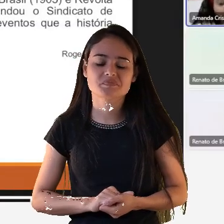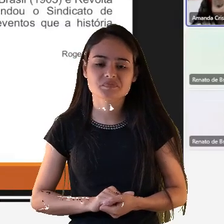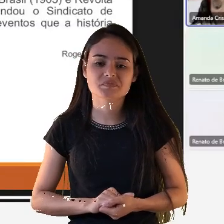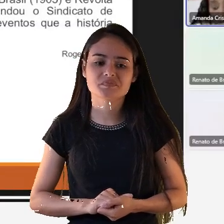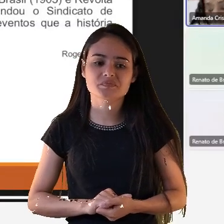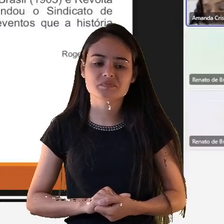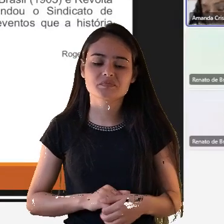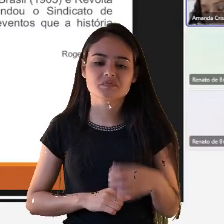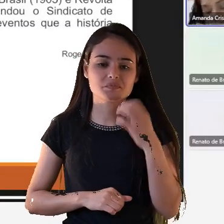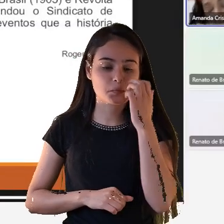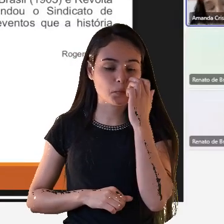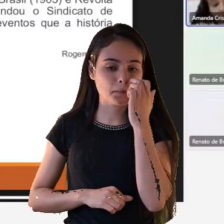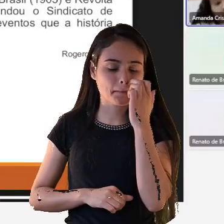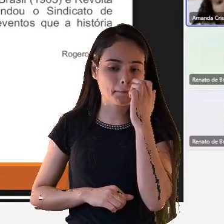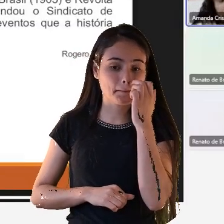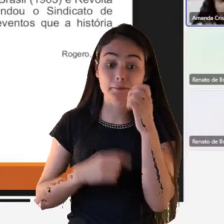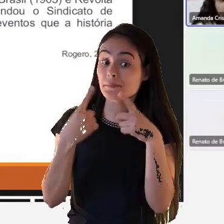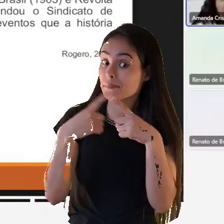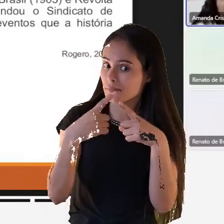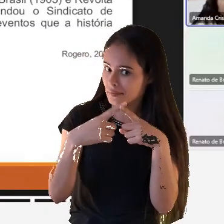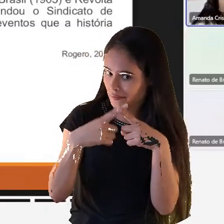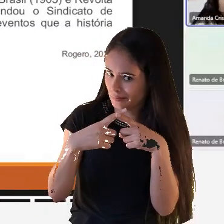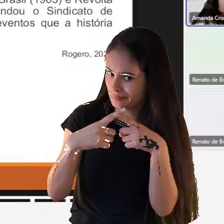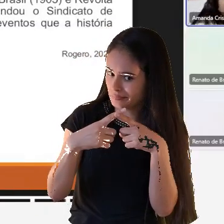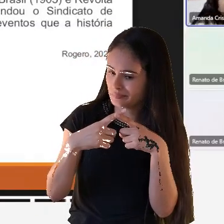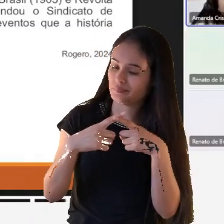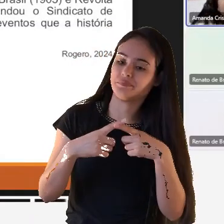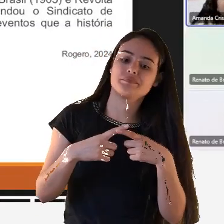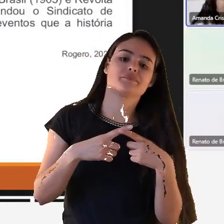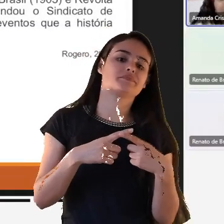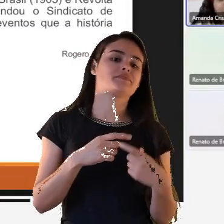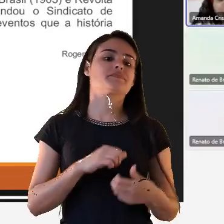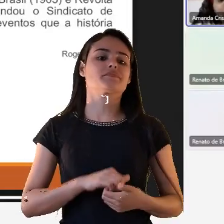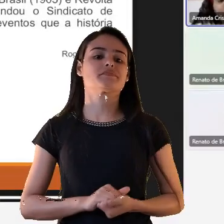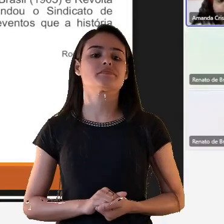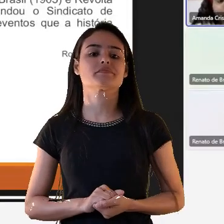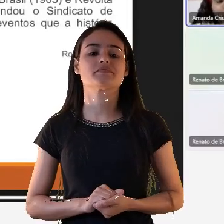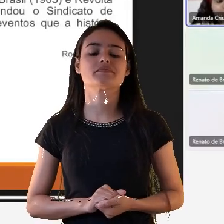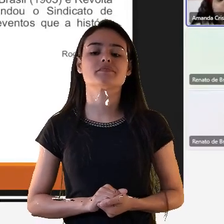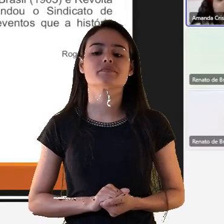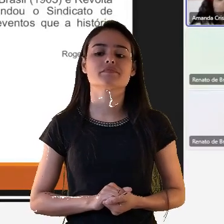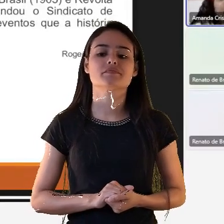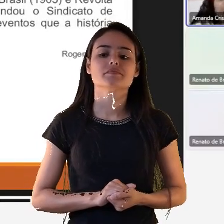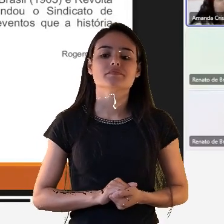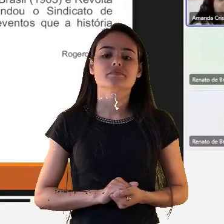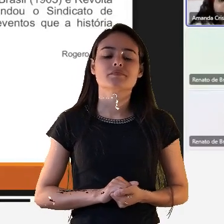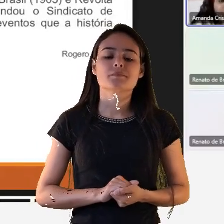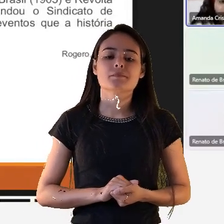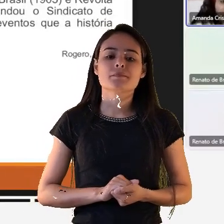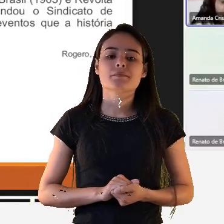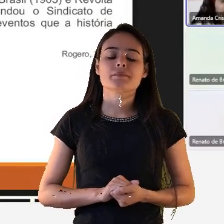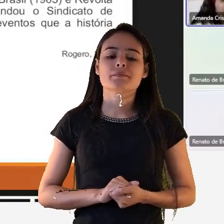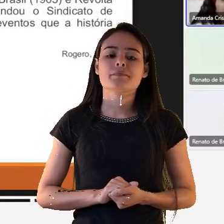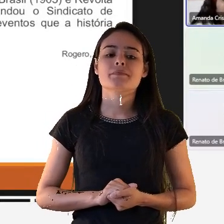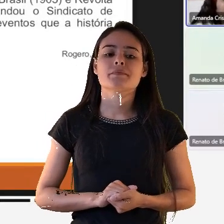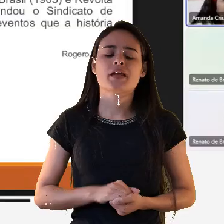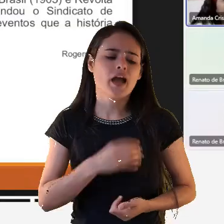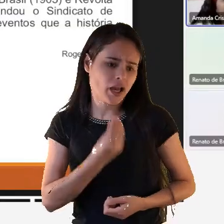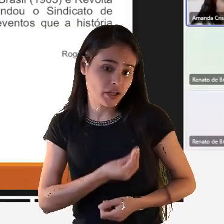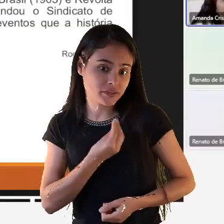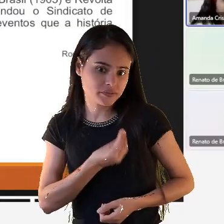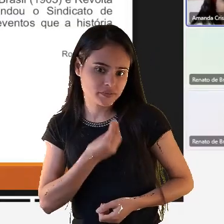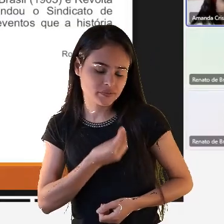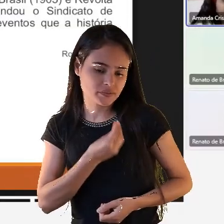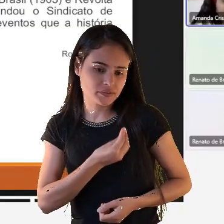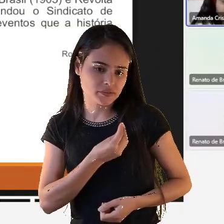ela é reconhecida como a primeira advogada do Brasil, né? Porque nesse período aí ela vivia,